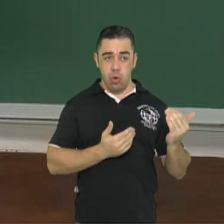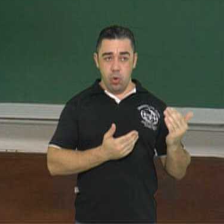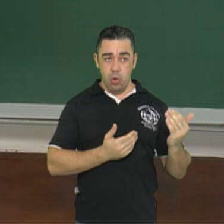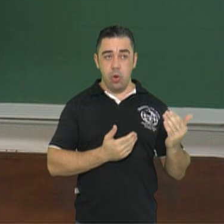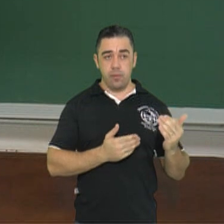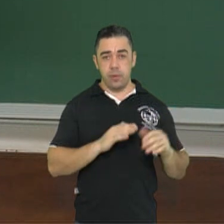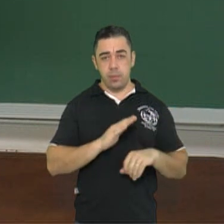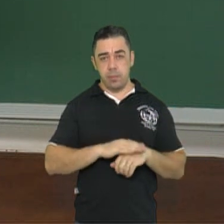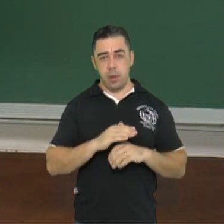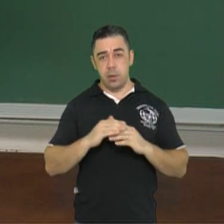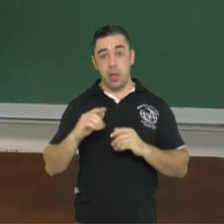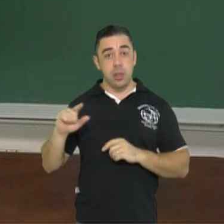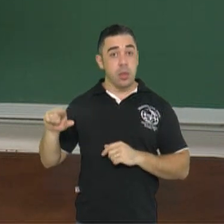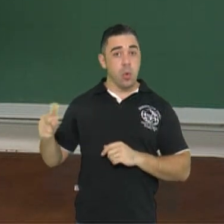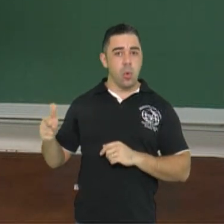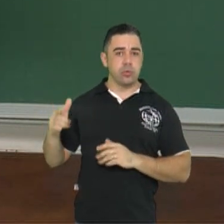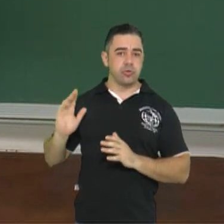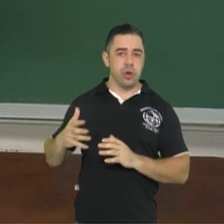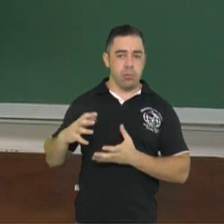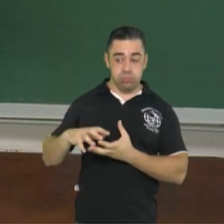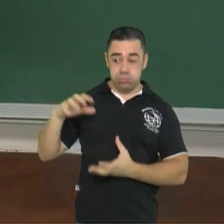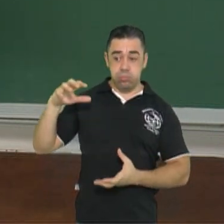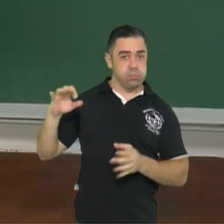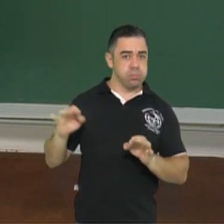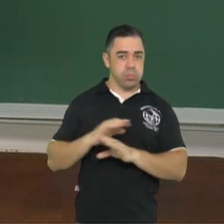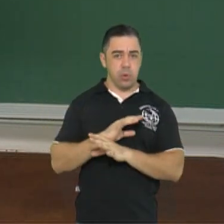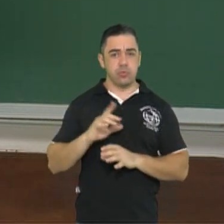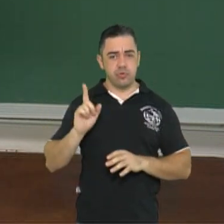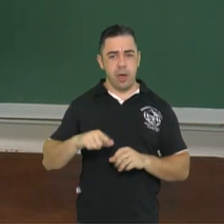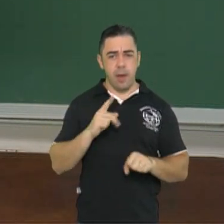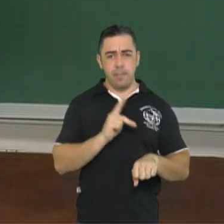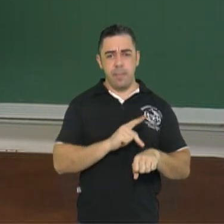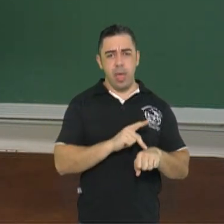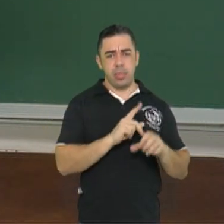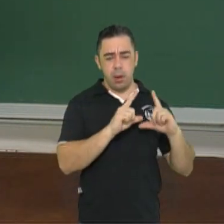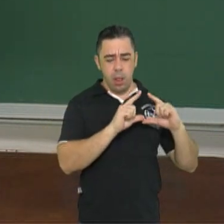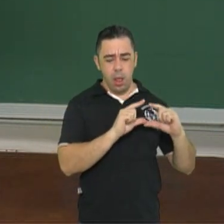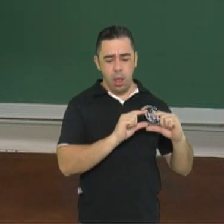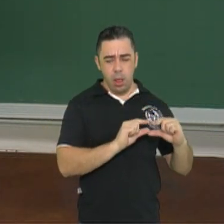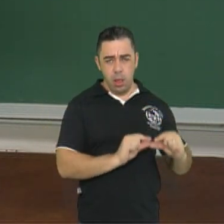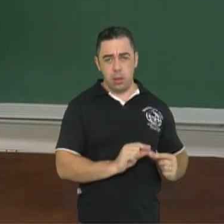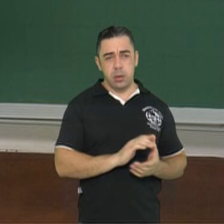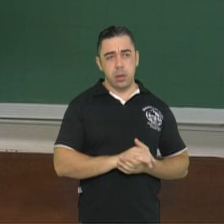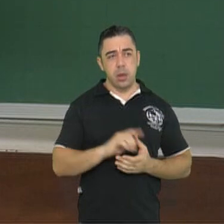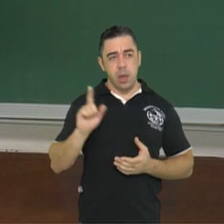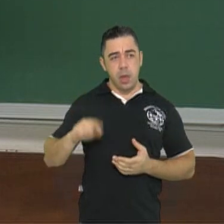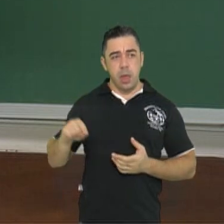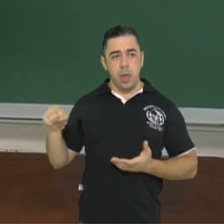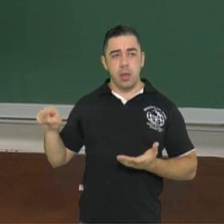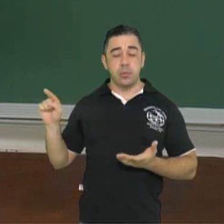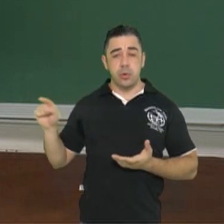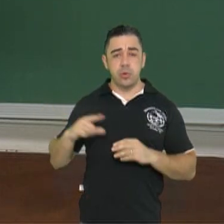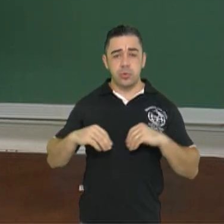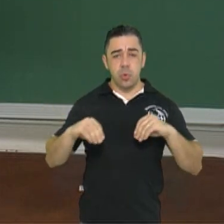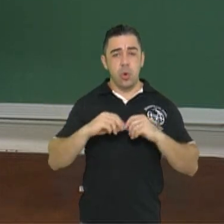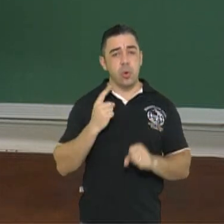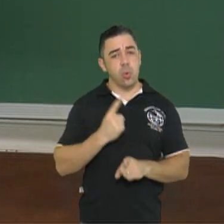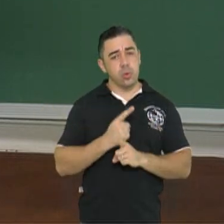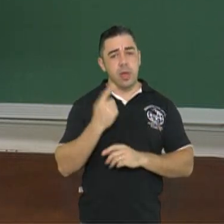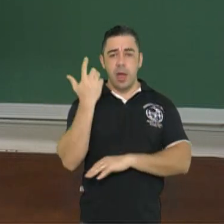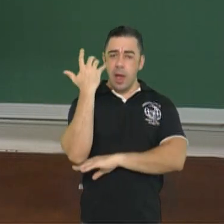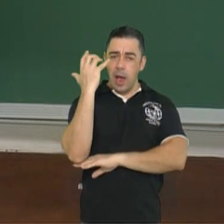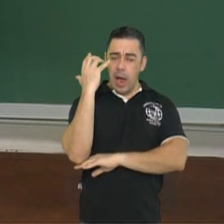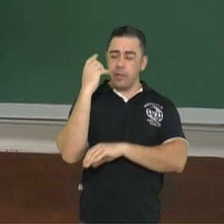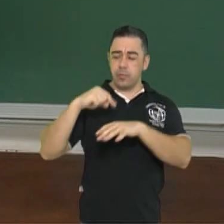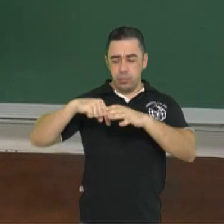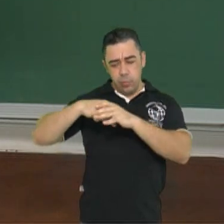com maior quantidade, e um solo maduro, que a rocha-mãe já está pequenininha, tá? E que é nesse solo maduro a gente consegue já encontrar árvores com